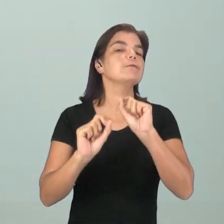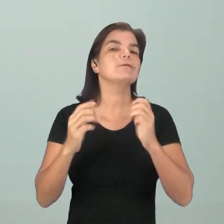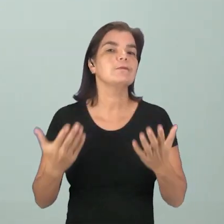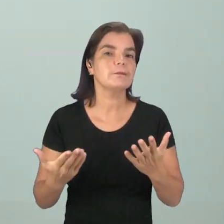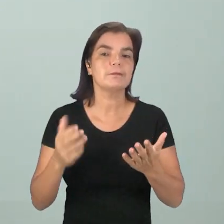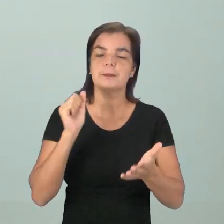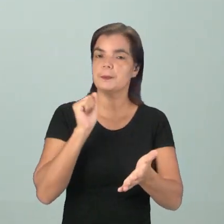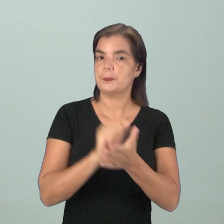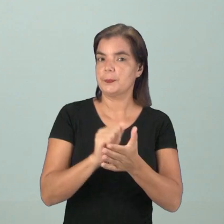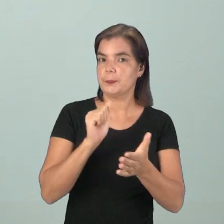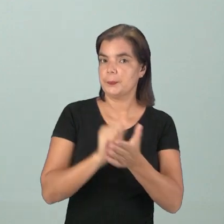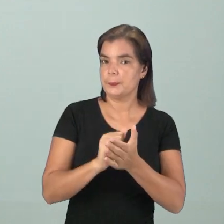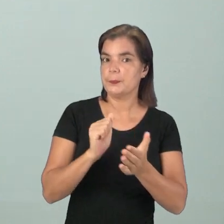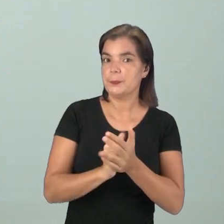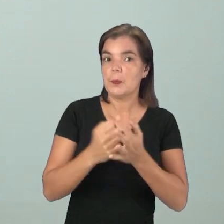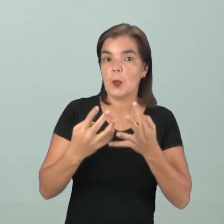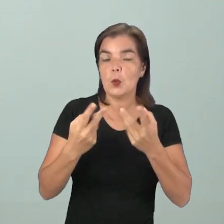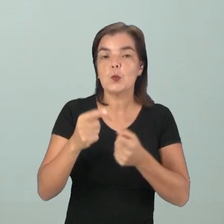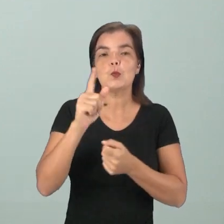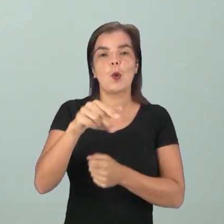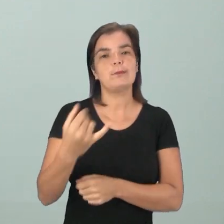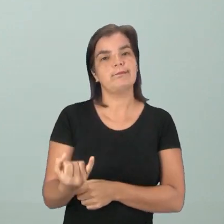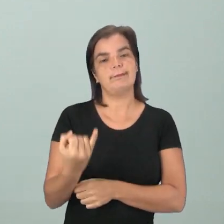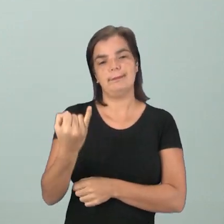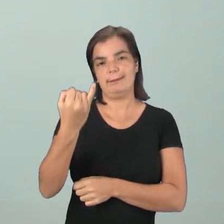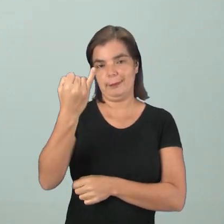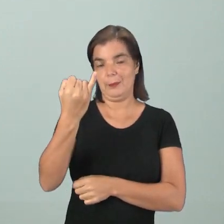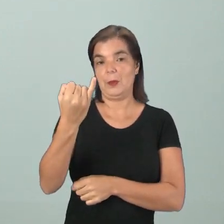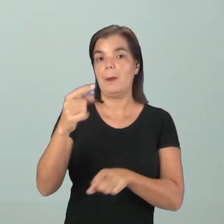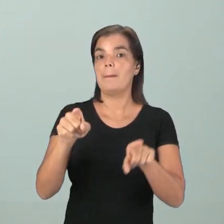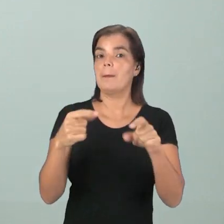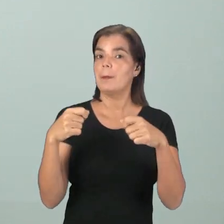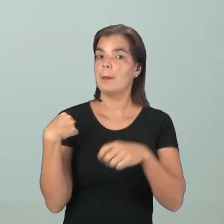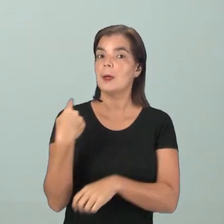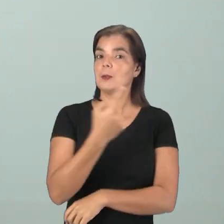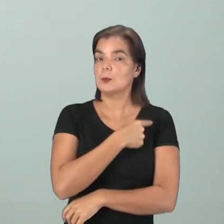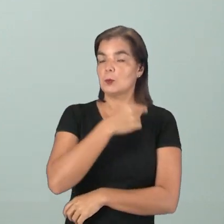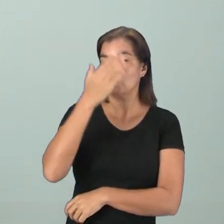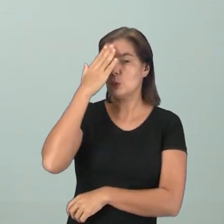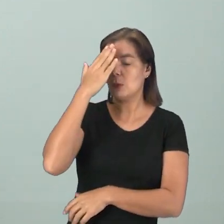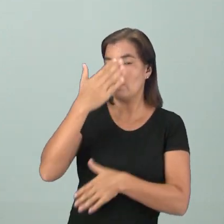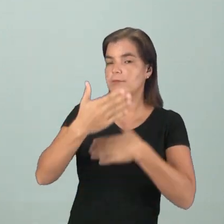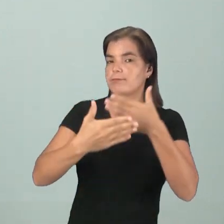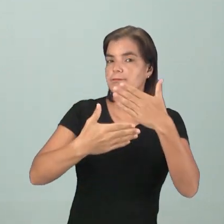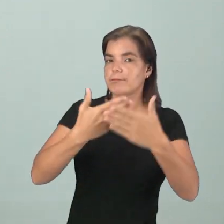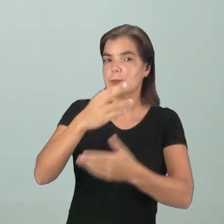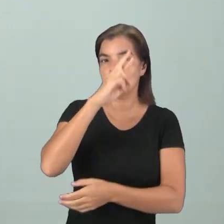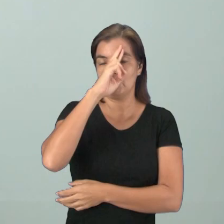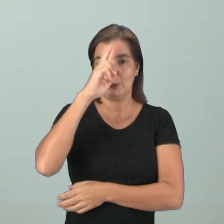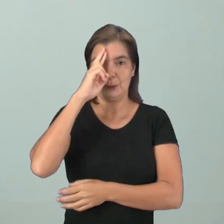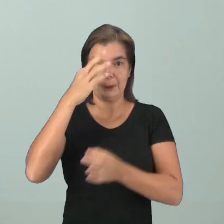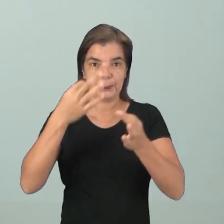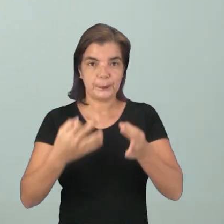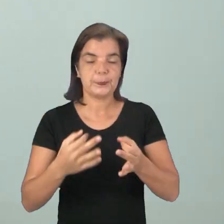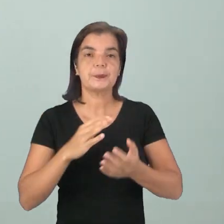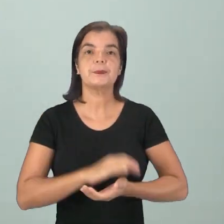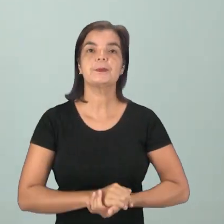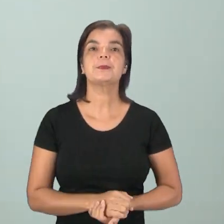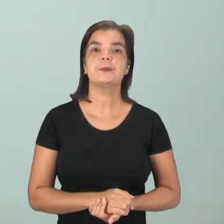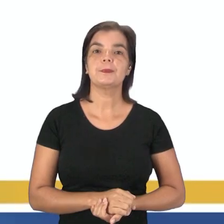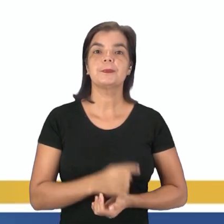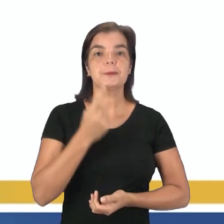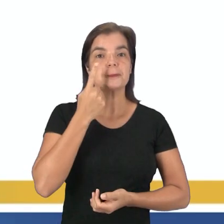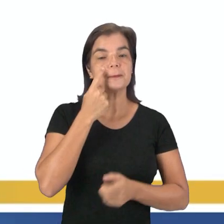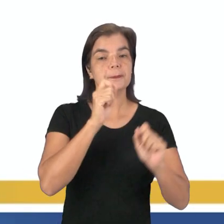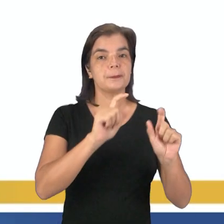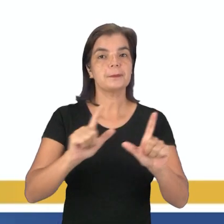seria a escrita. Então, tudo isso é muito importante para a gente entender esse nosso processo histórico, certo? Continuando,